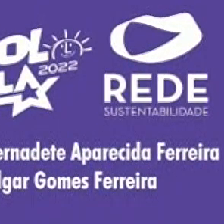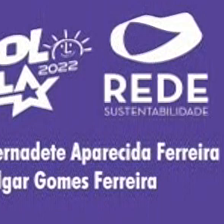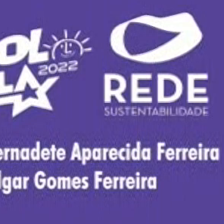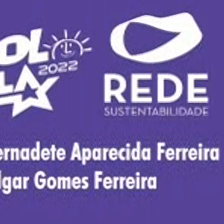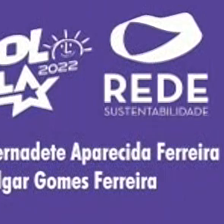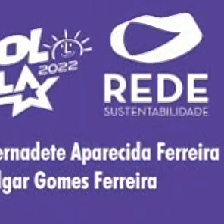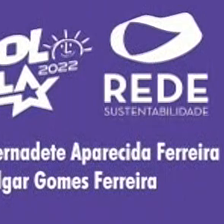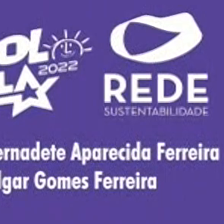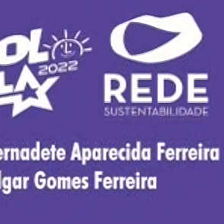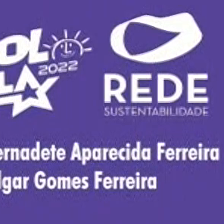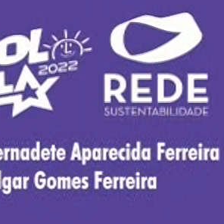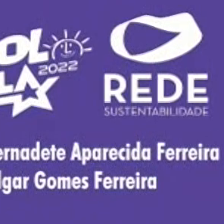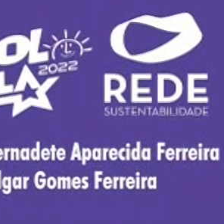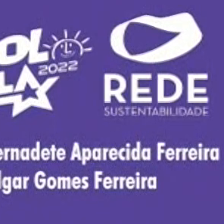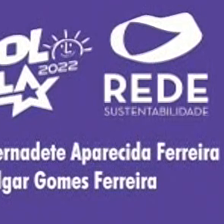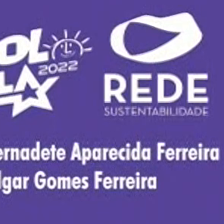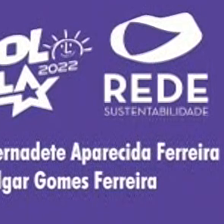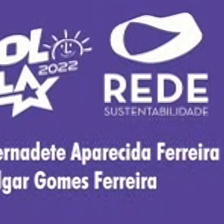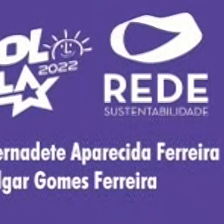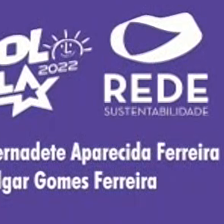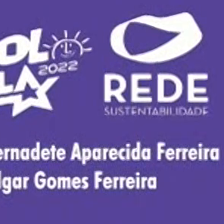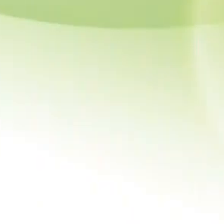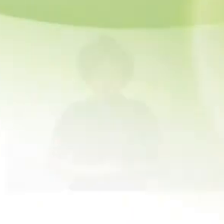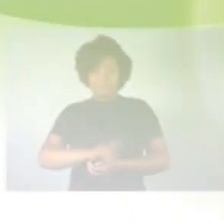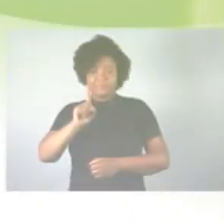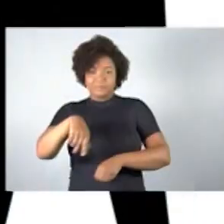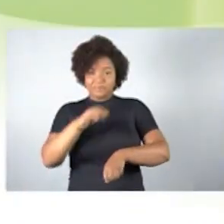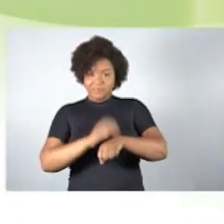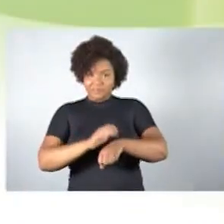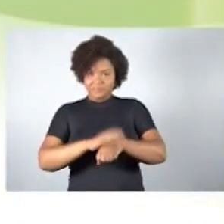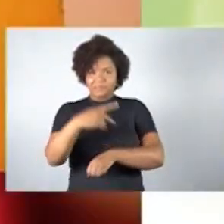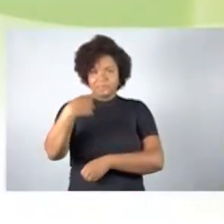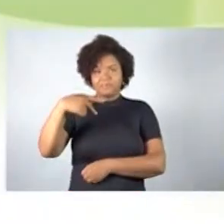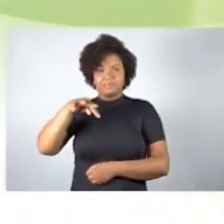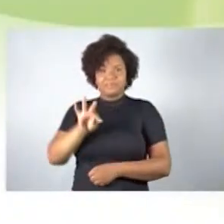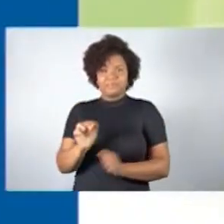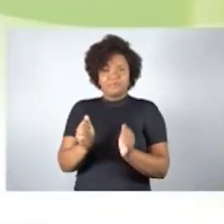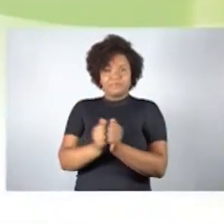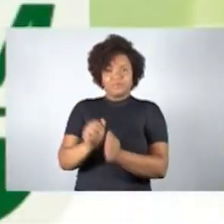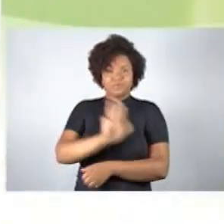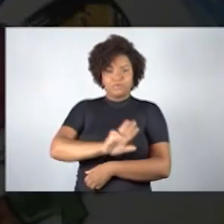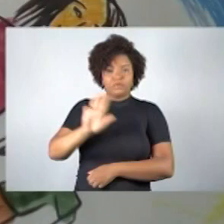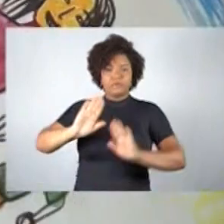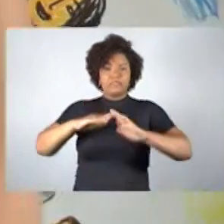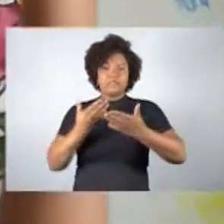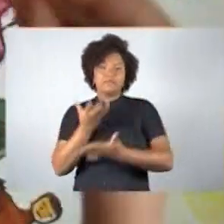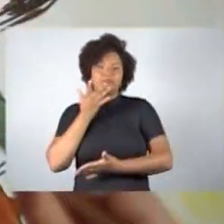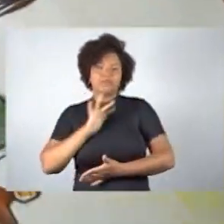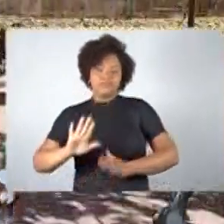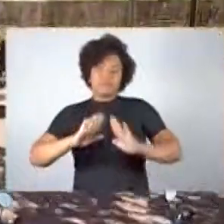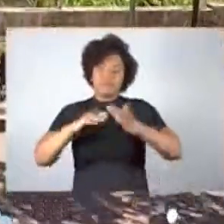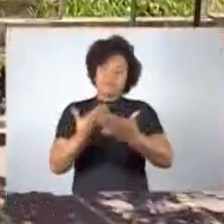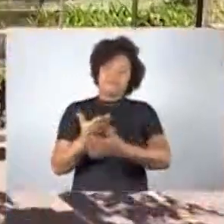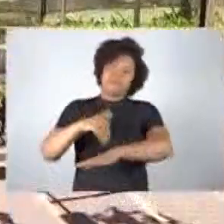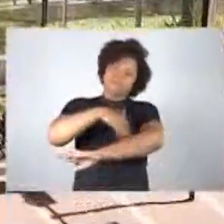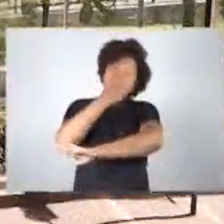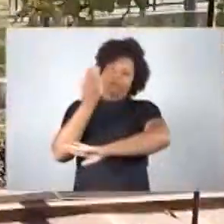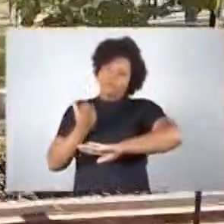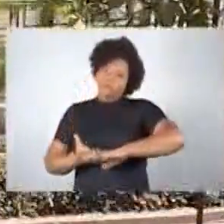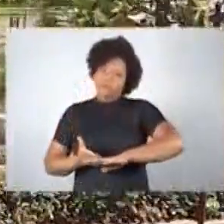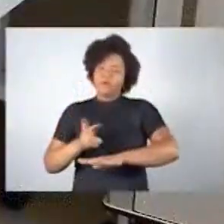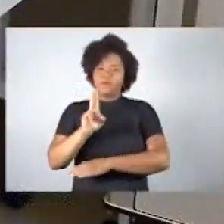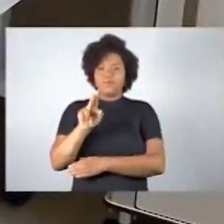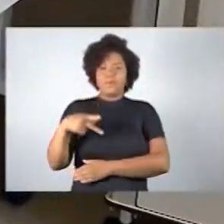500 e Carol Governadora 50. Isso é coisa do PT e do Lula. Creches, escolas de tempo